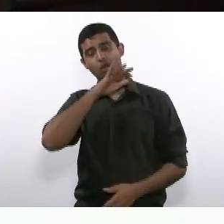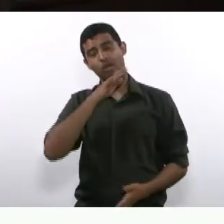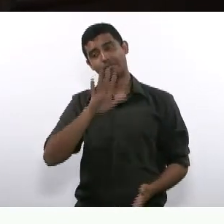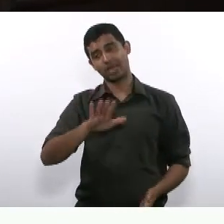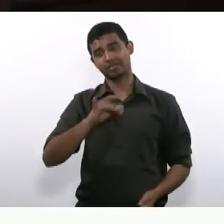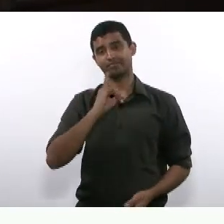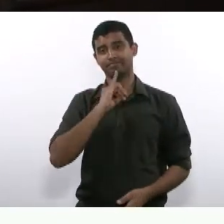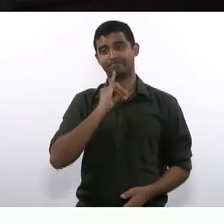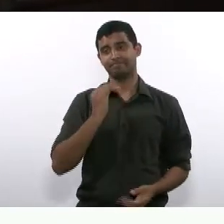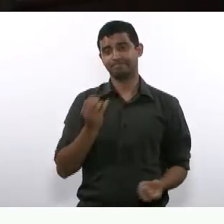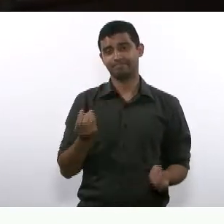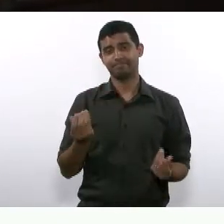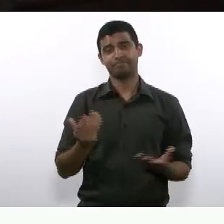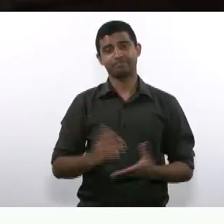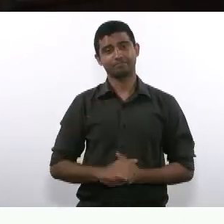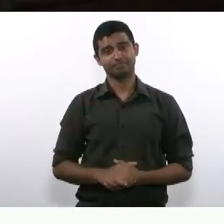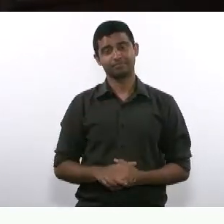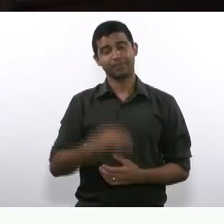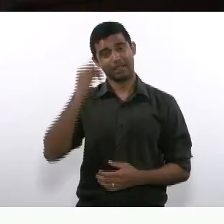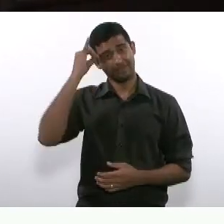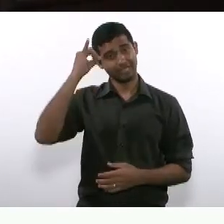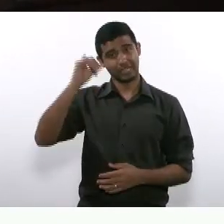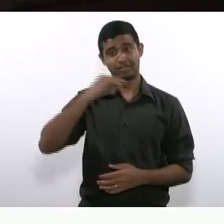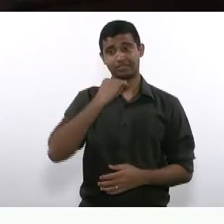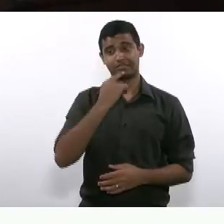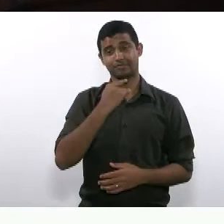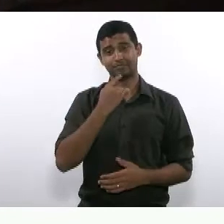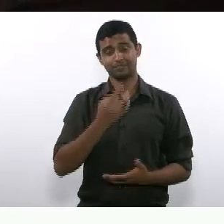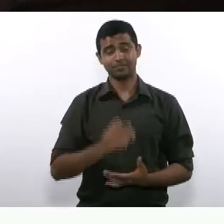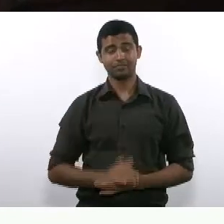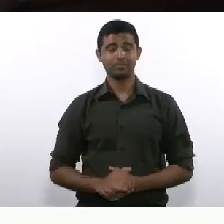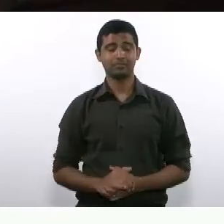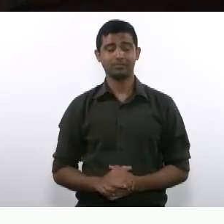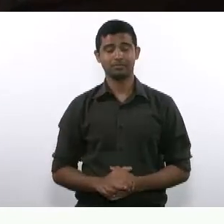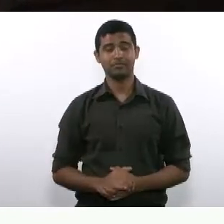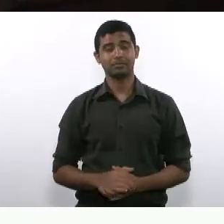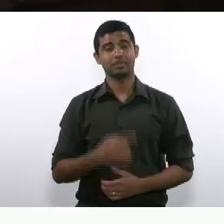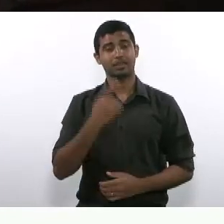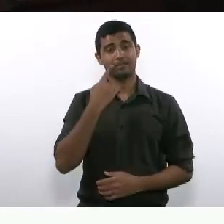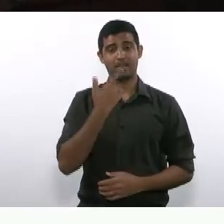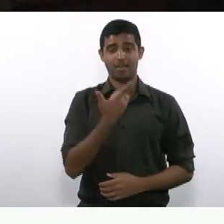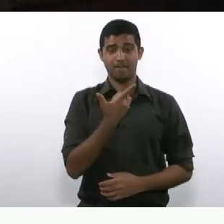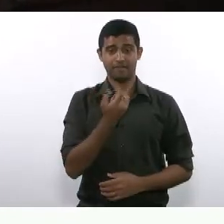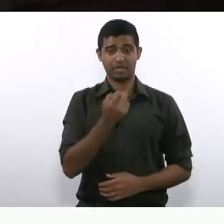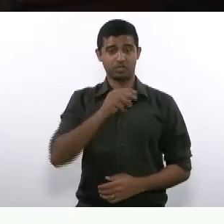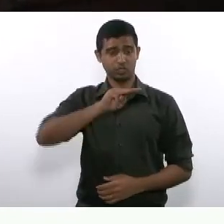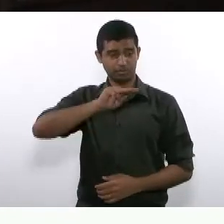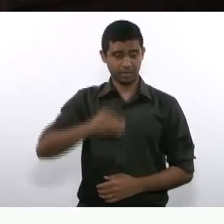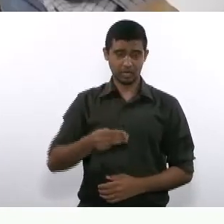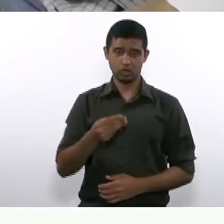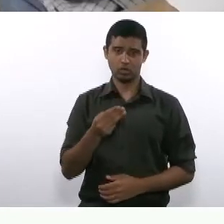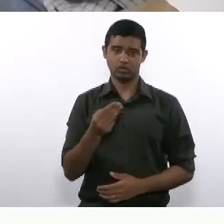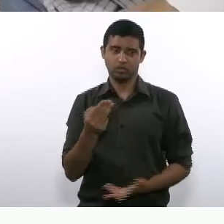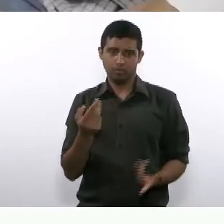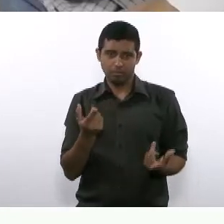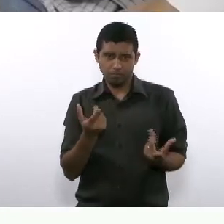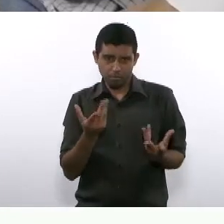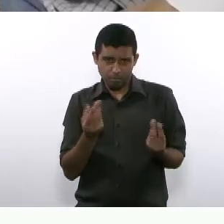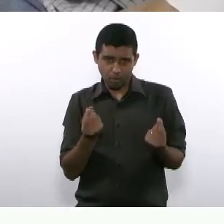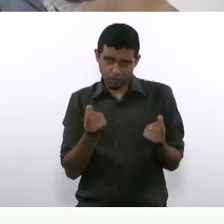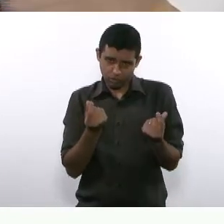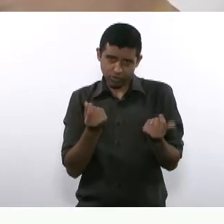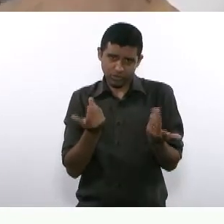é uma situação que inevitável. Ainda que 20 milhões seja bastante dinheiro, todo dinheiro é